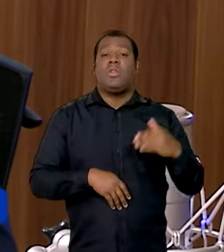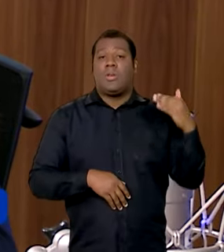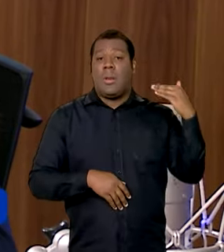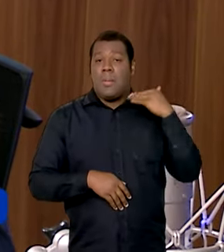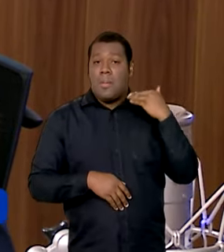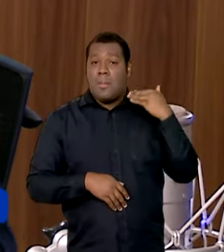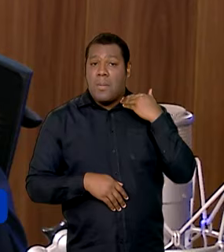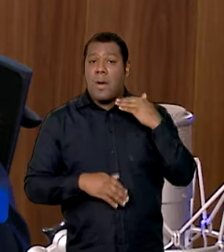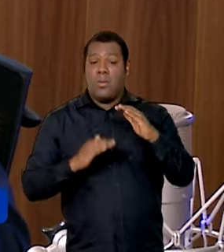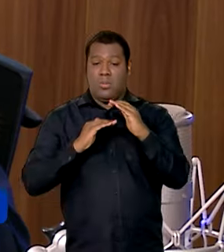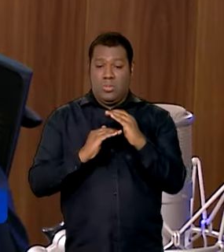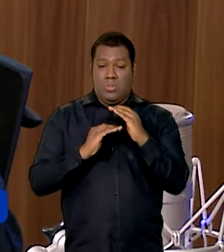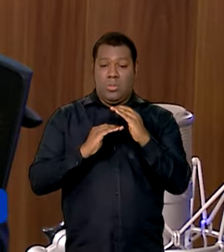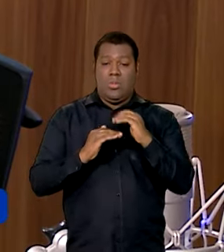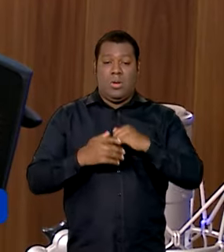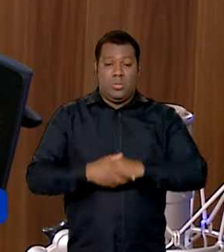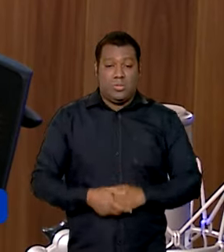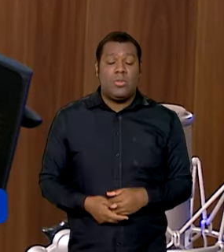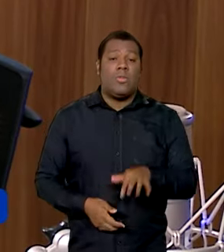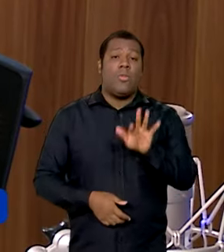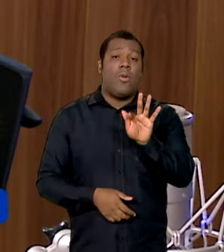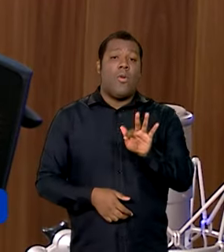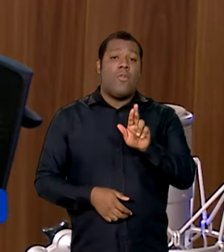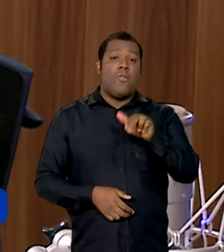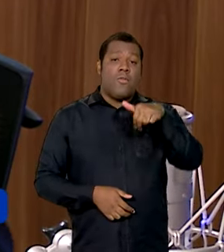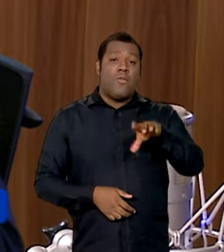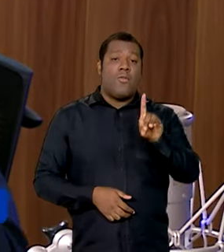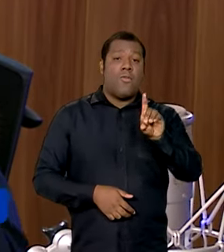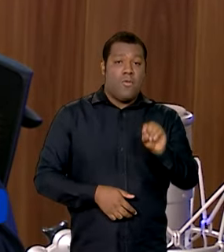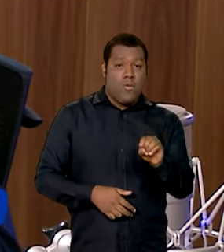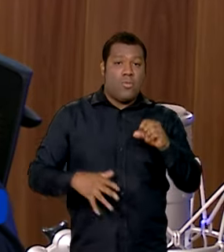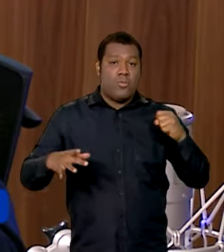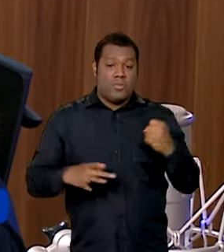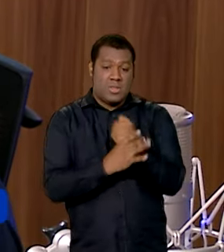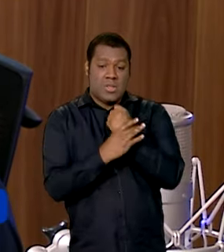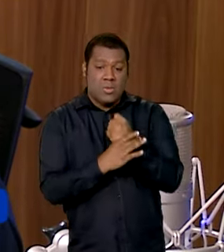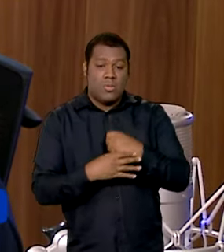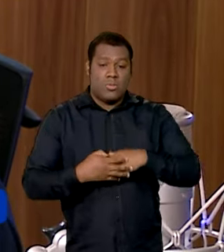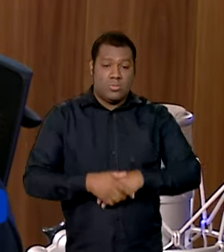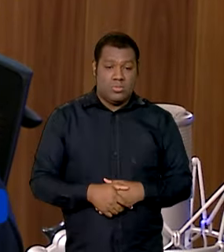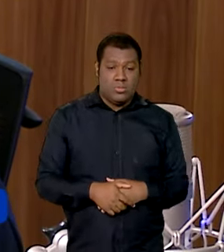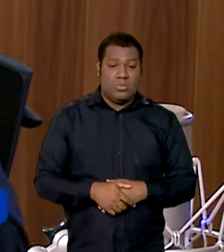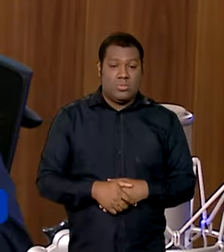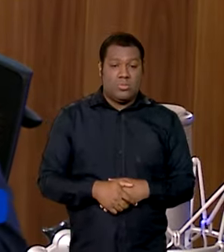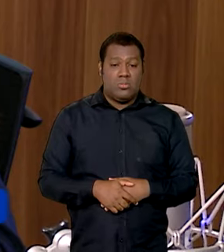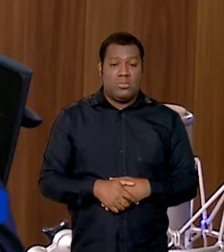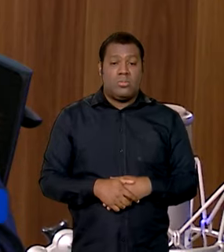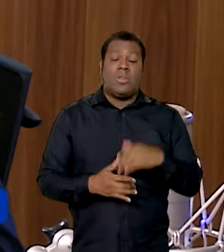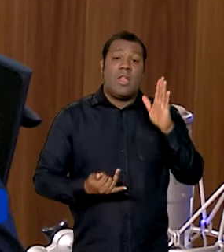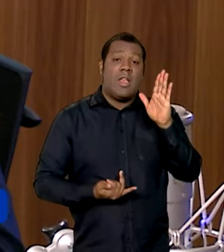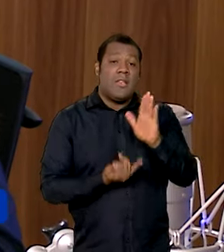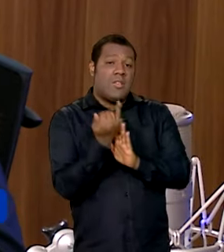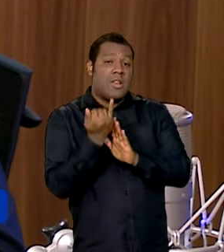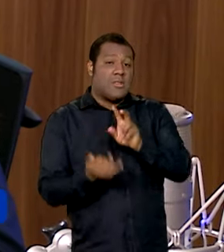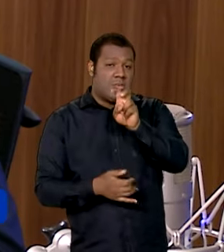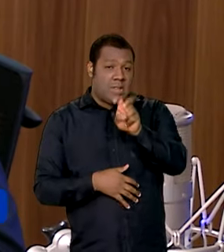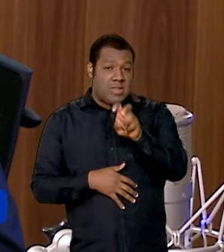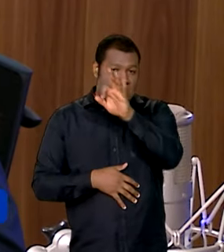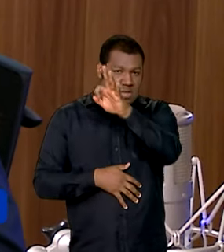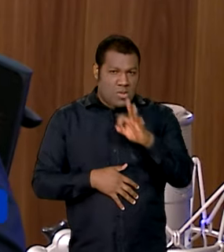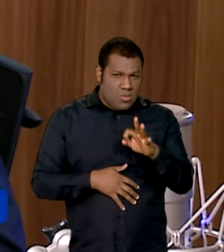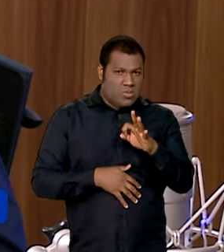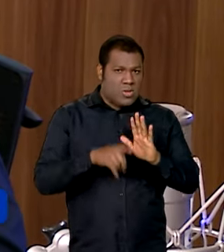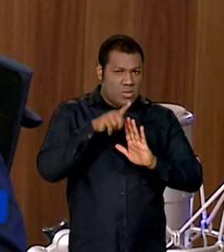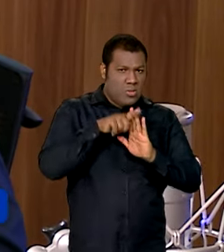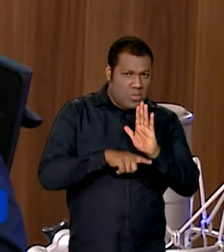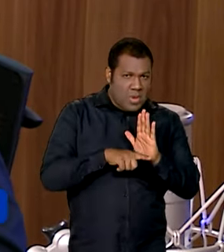centro-oeste os Fundos constitucionais então aumentamos a inflação deu menos de 5% o fundo constitucional do